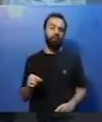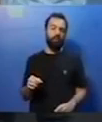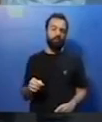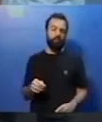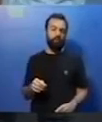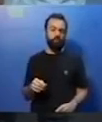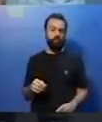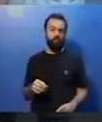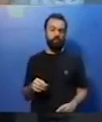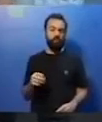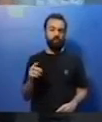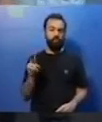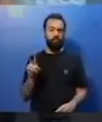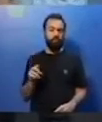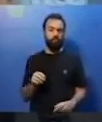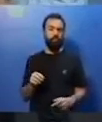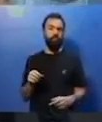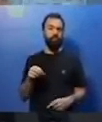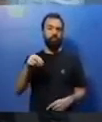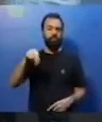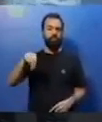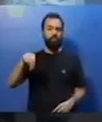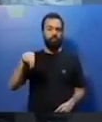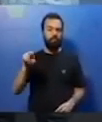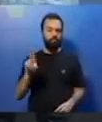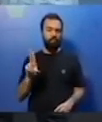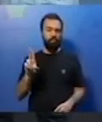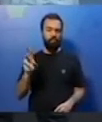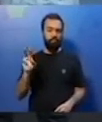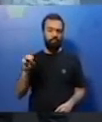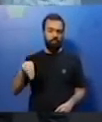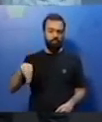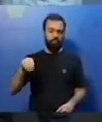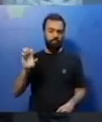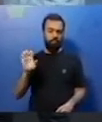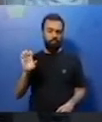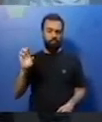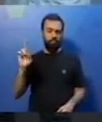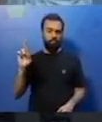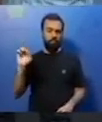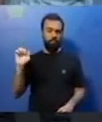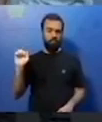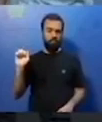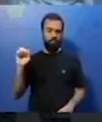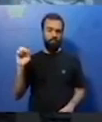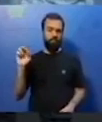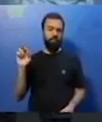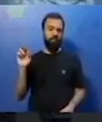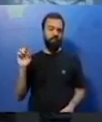Vamos retomar. O que é numerador? O que é denominador?